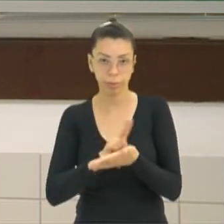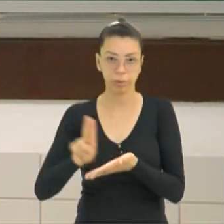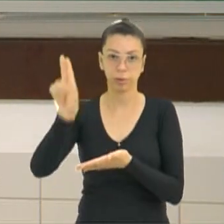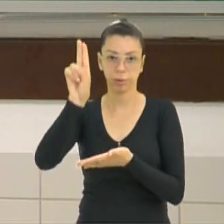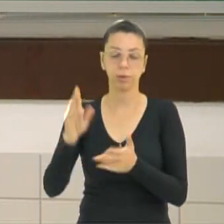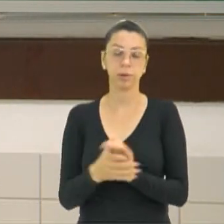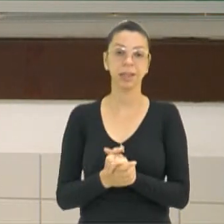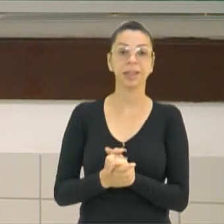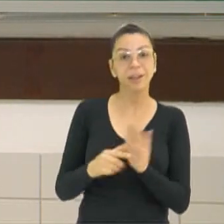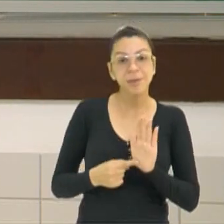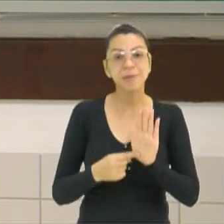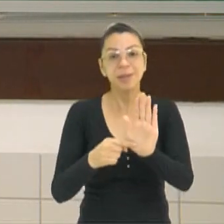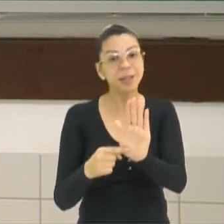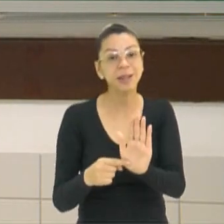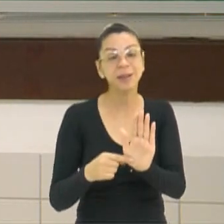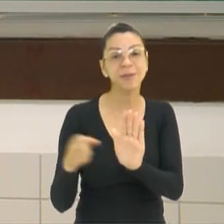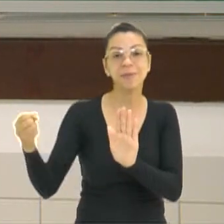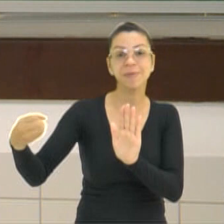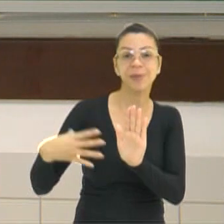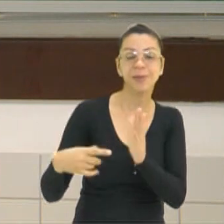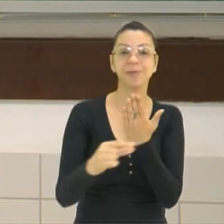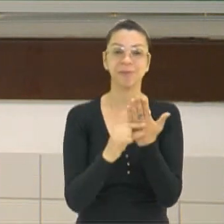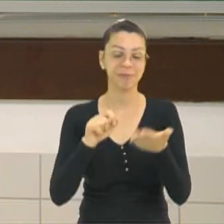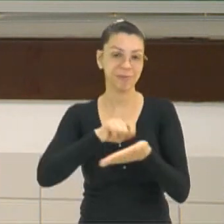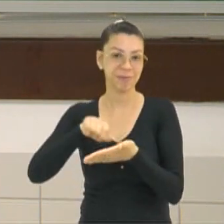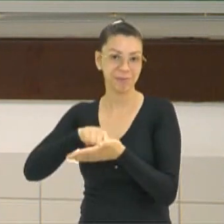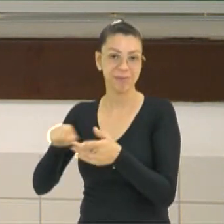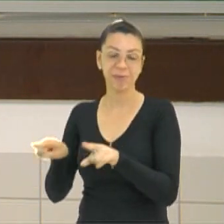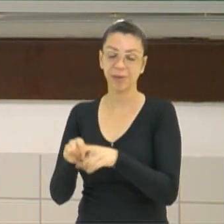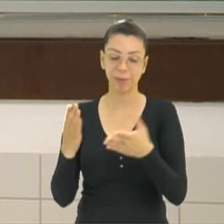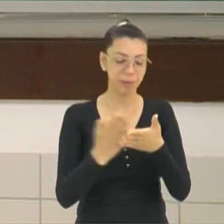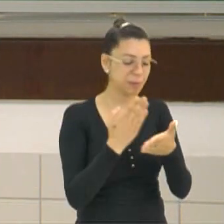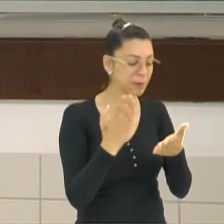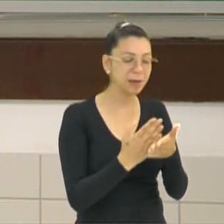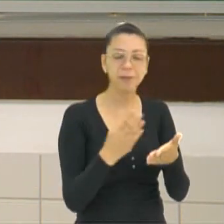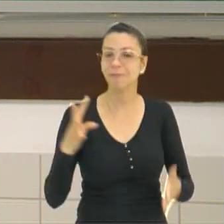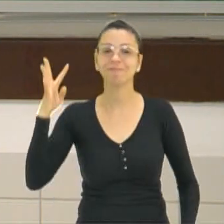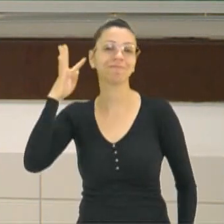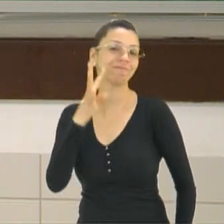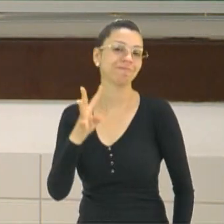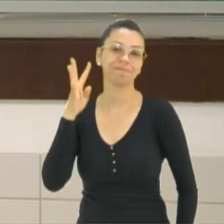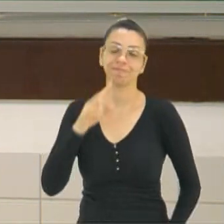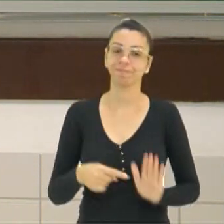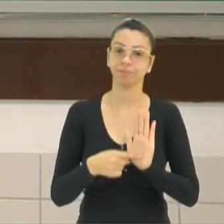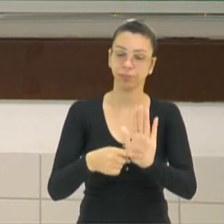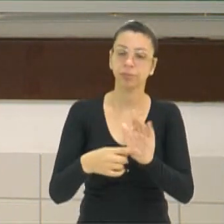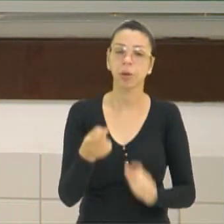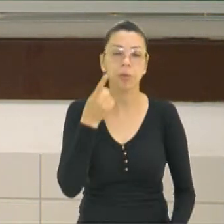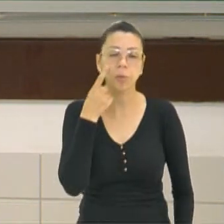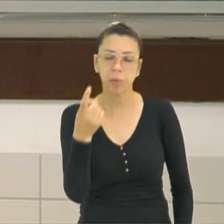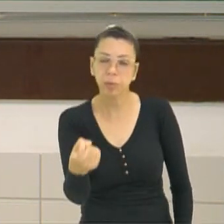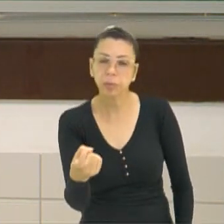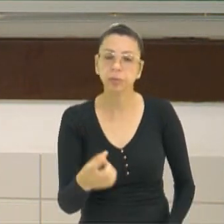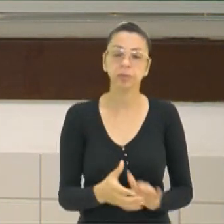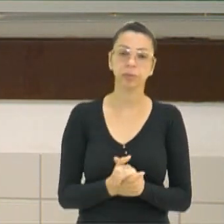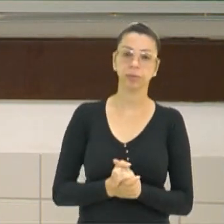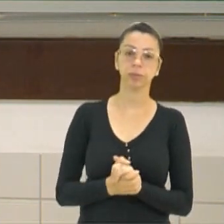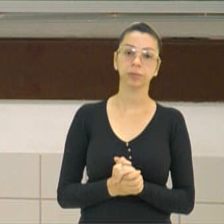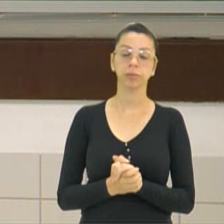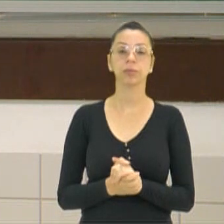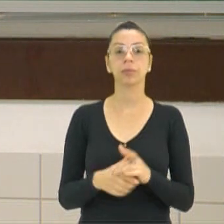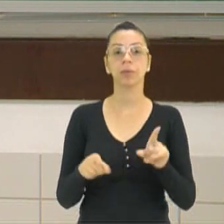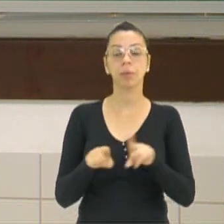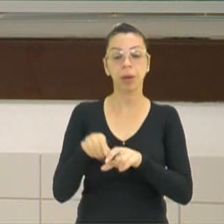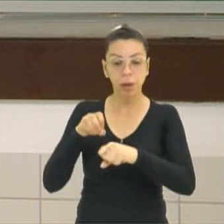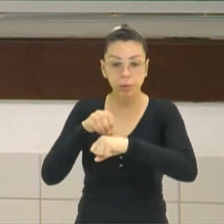uma nova escritora, né? E uma nova obra literária fantástica, por sinal. Então, tenham curiosidade, pessoal. Levem em consideração a dica